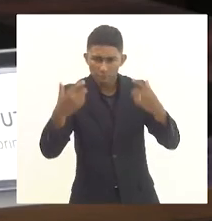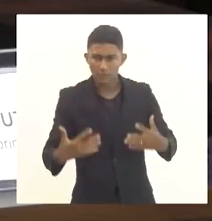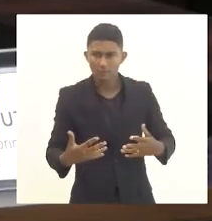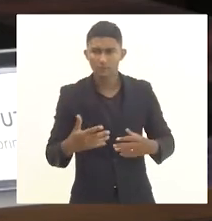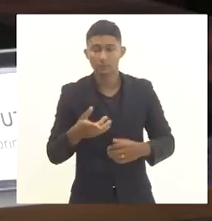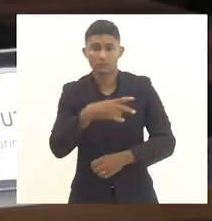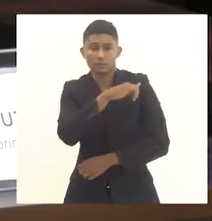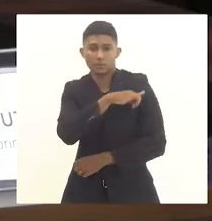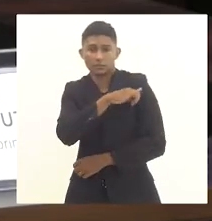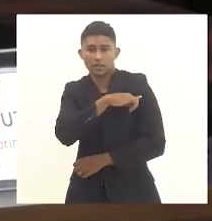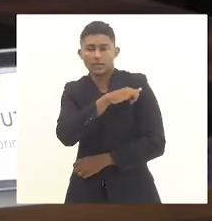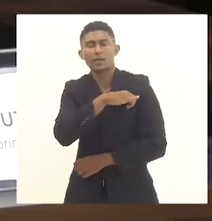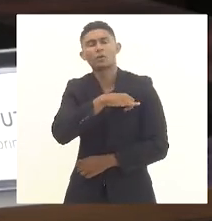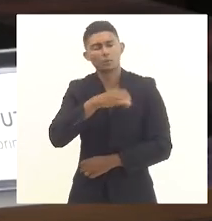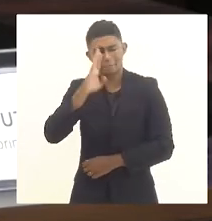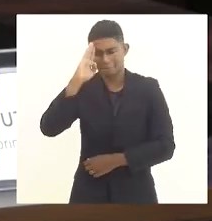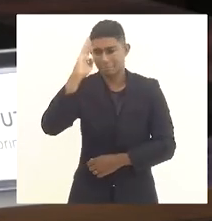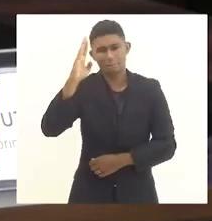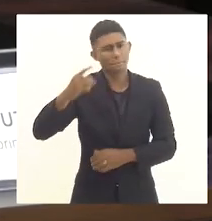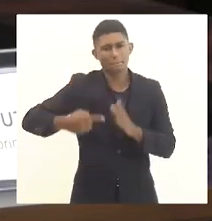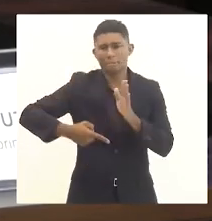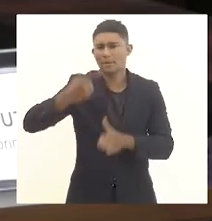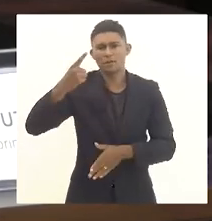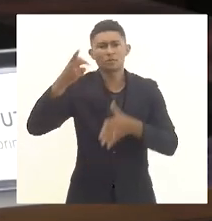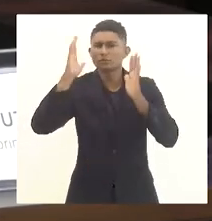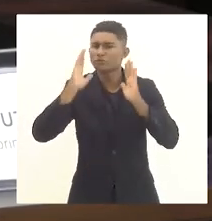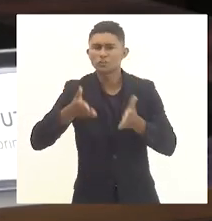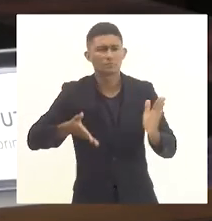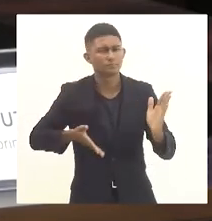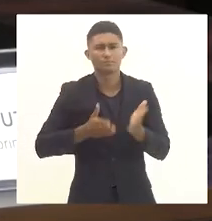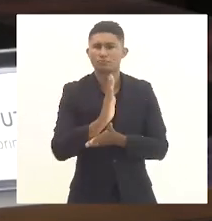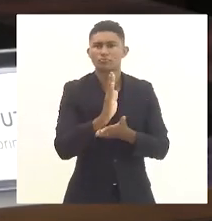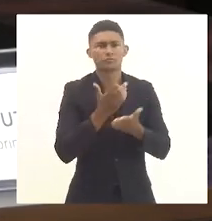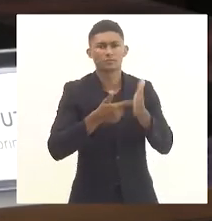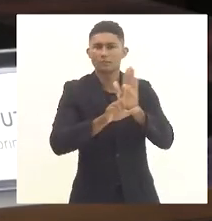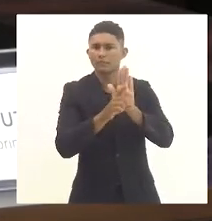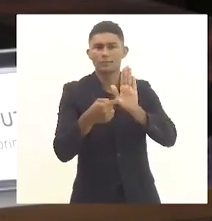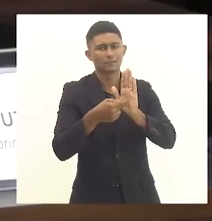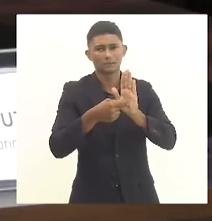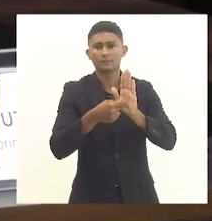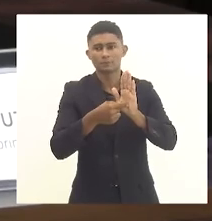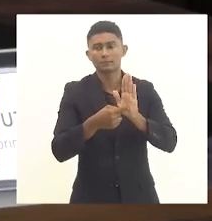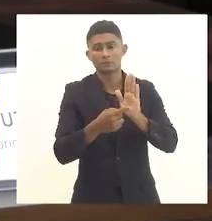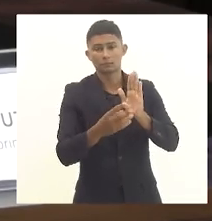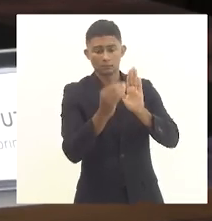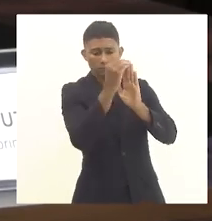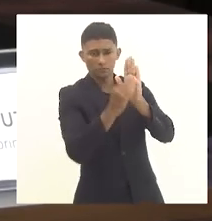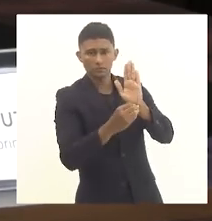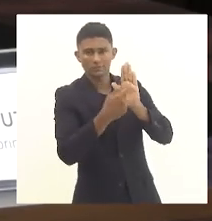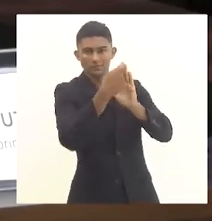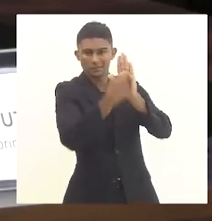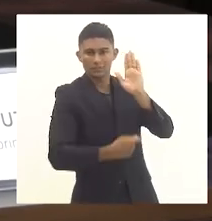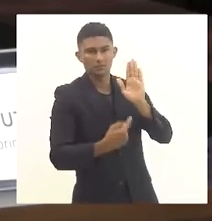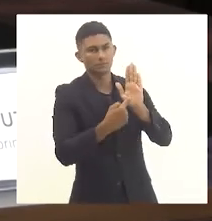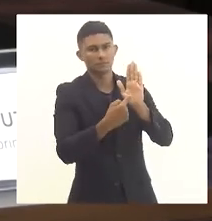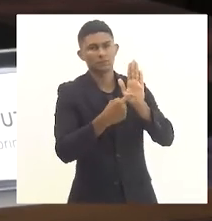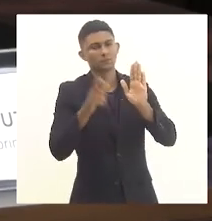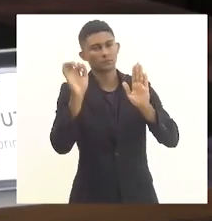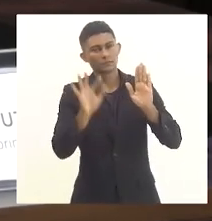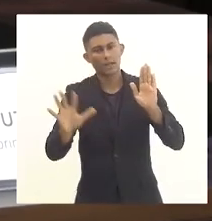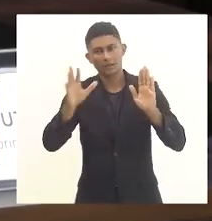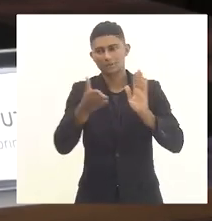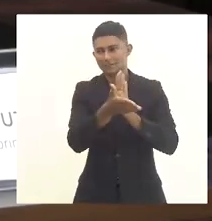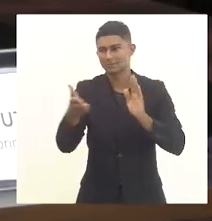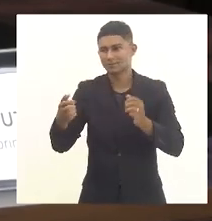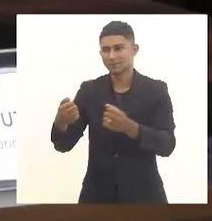Rio de Janeiro pioneiríssimo nisso, já aprovaram as suas leis estaduais que endossam esse texto do texto padrão federal para os